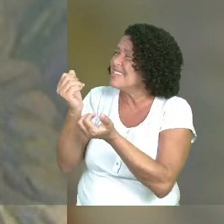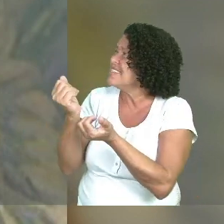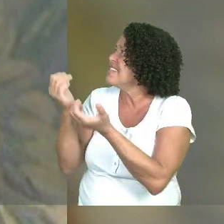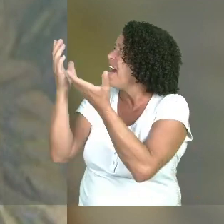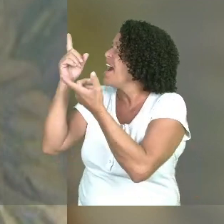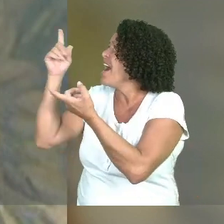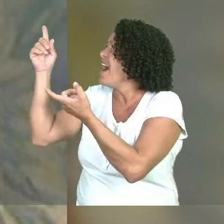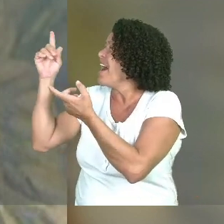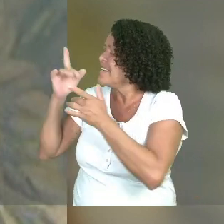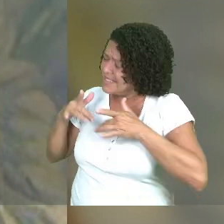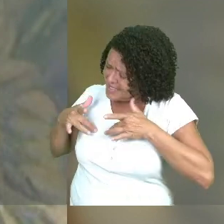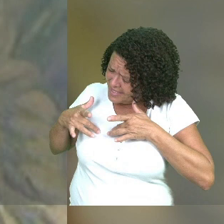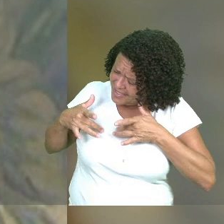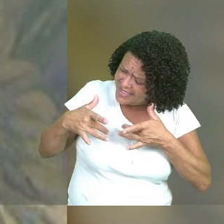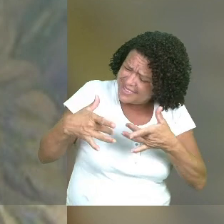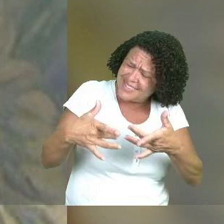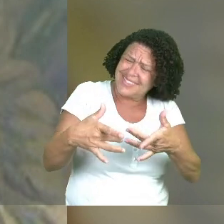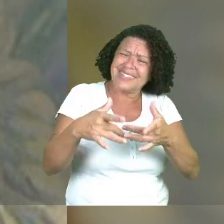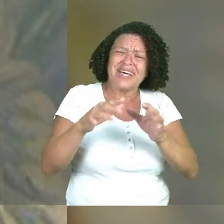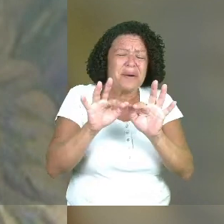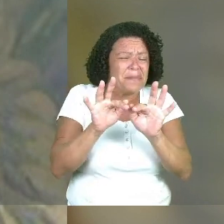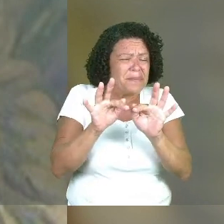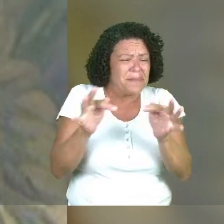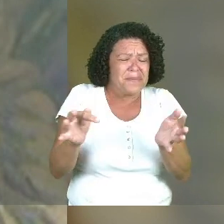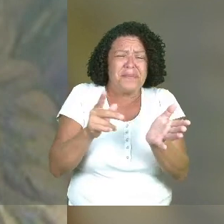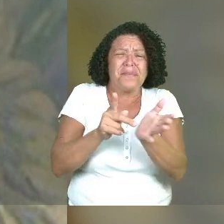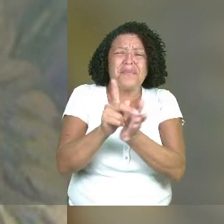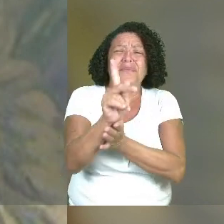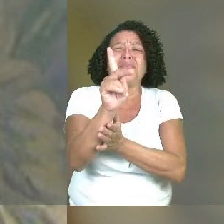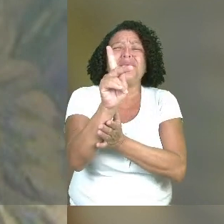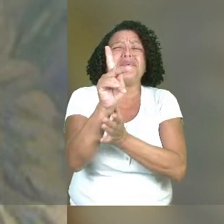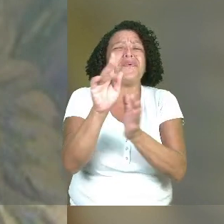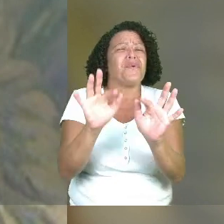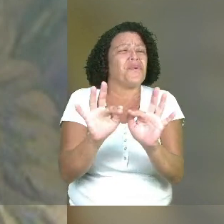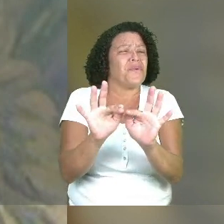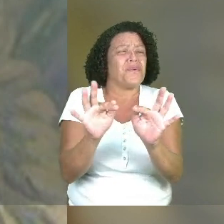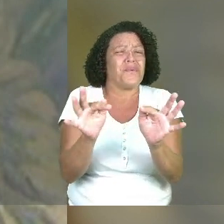Dai-nos a caridade pura e a humildade.